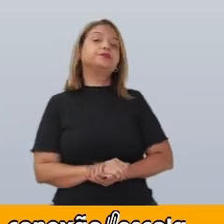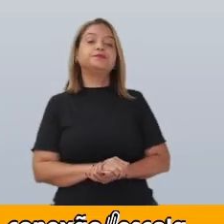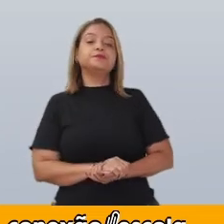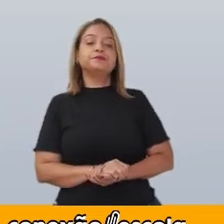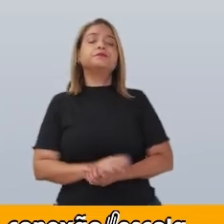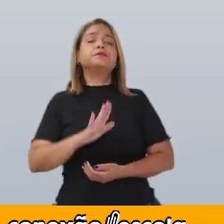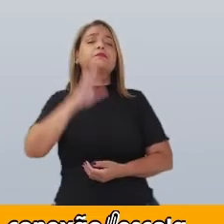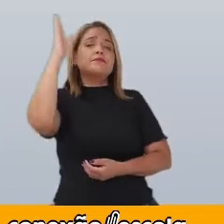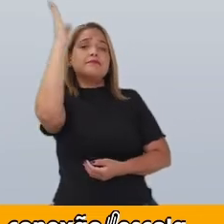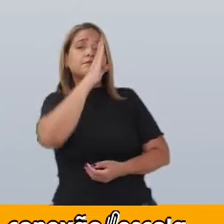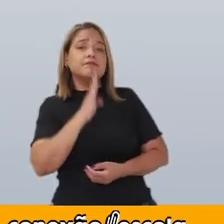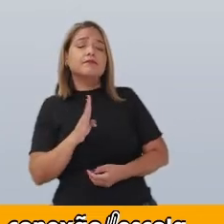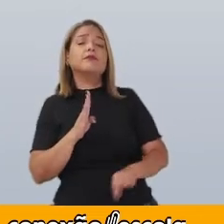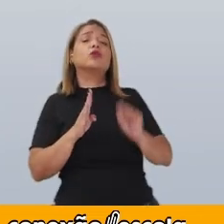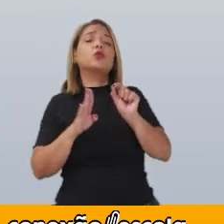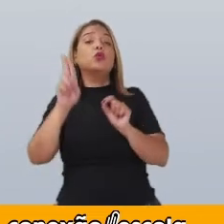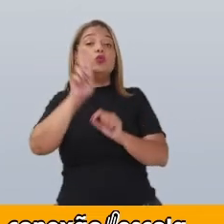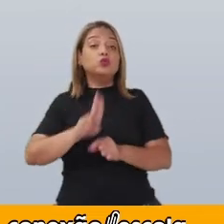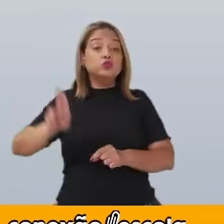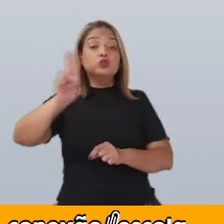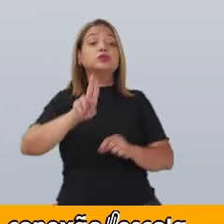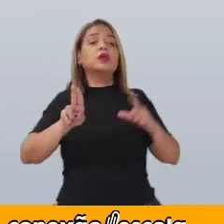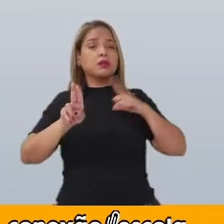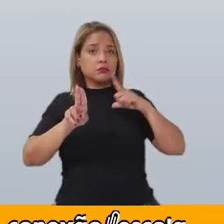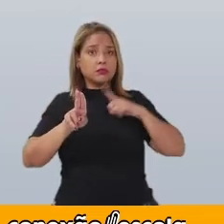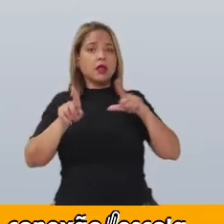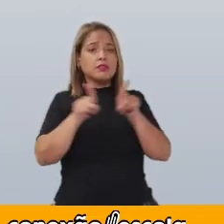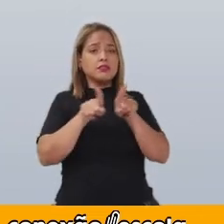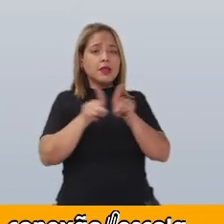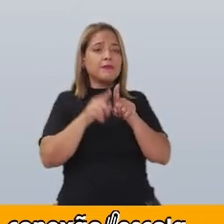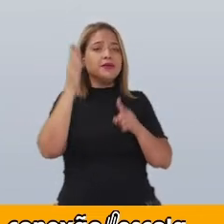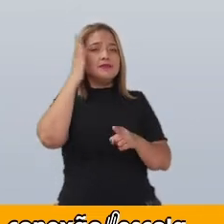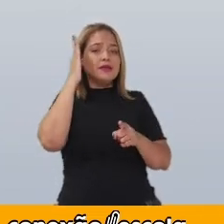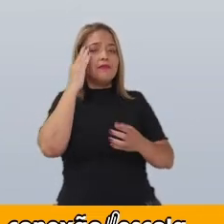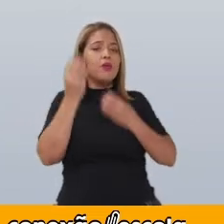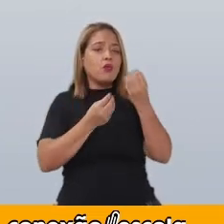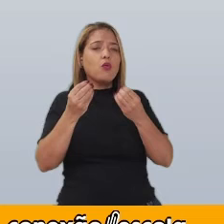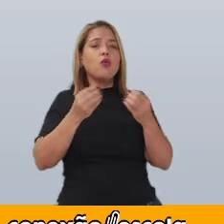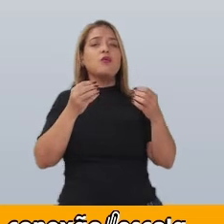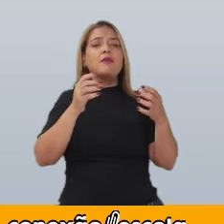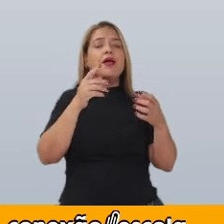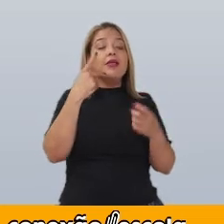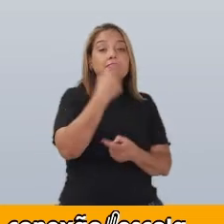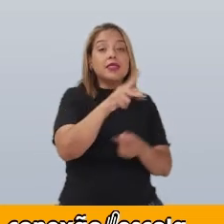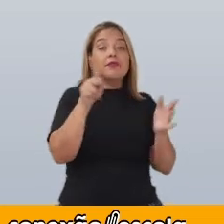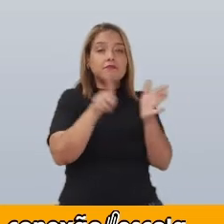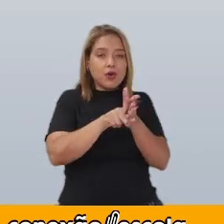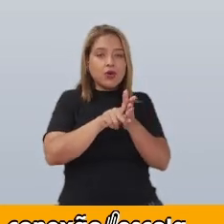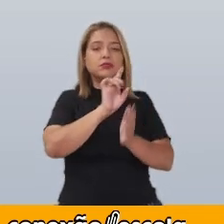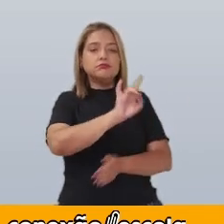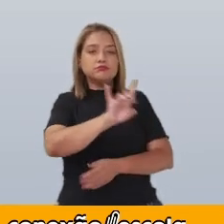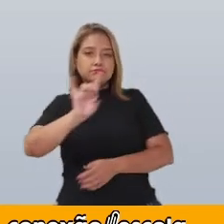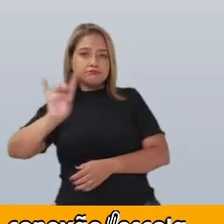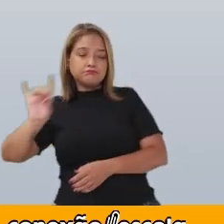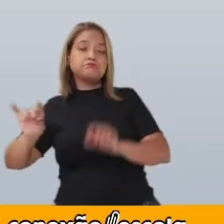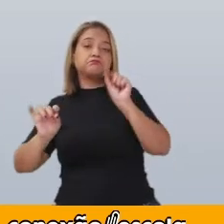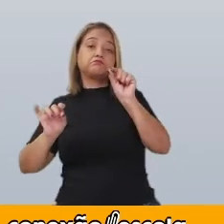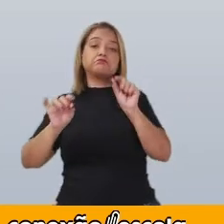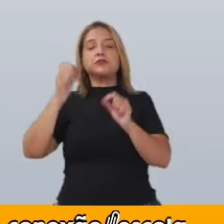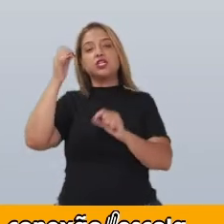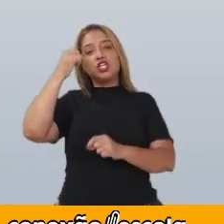No Brasil, são usadas algumas unidades de medida específica para medir áreas de